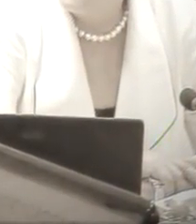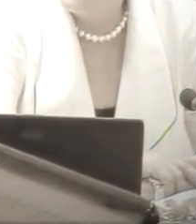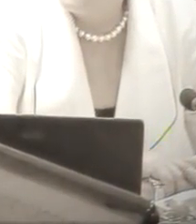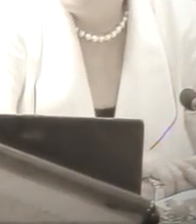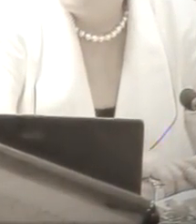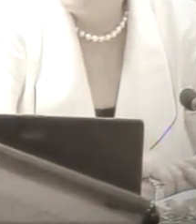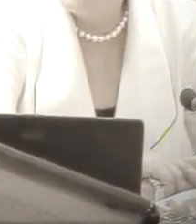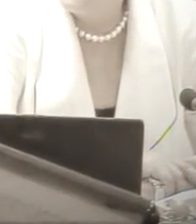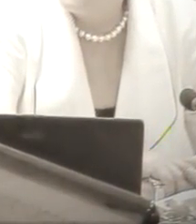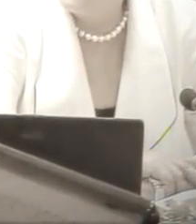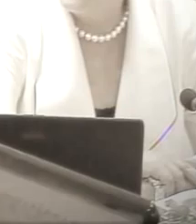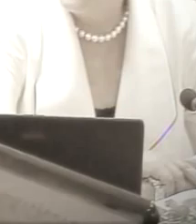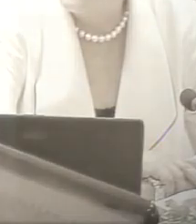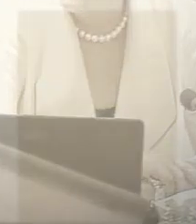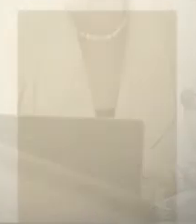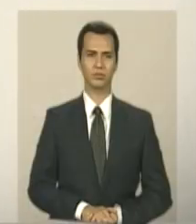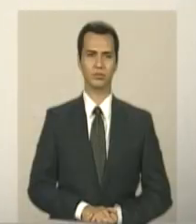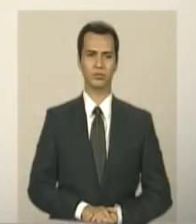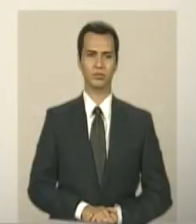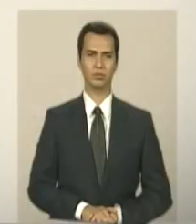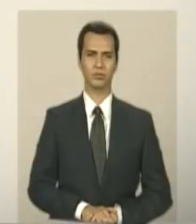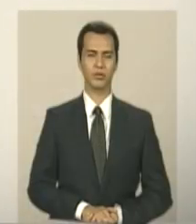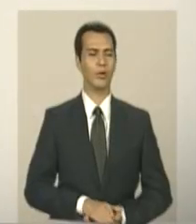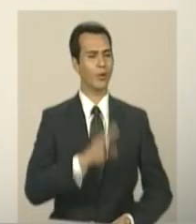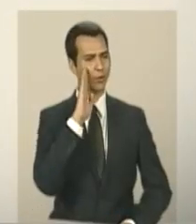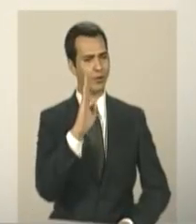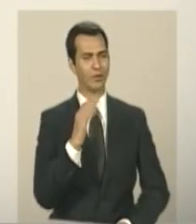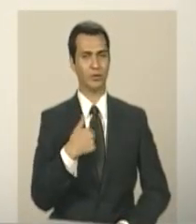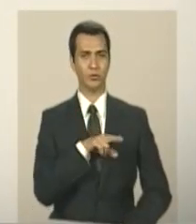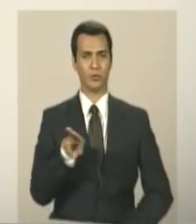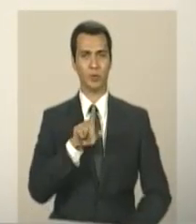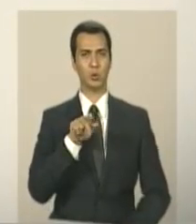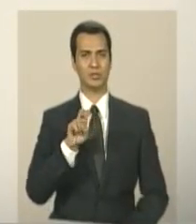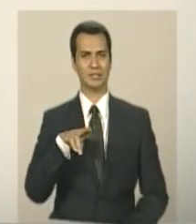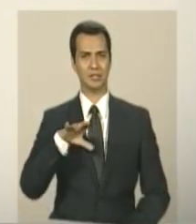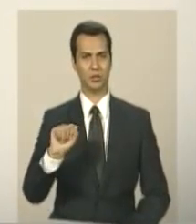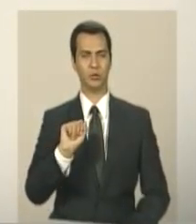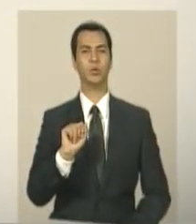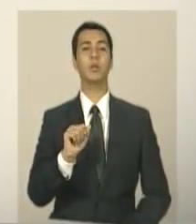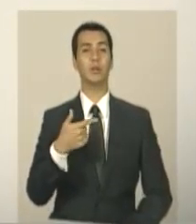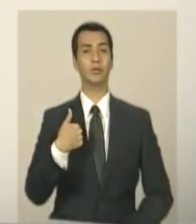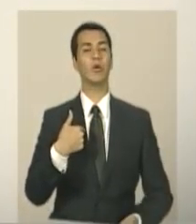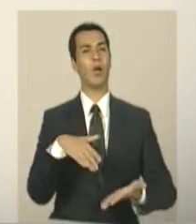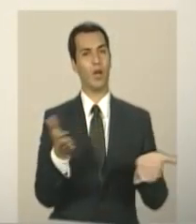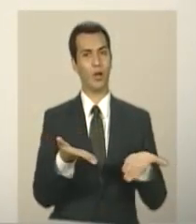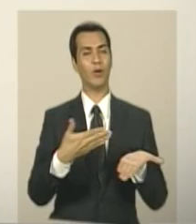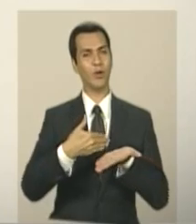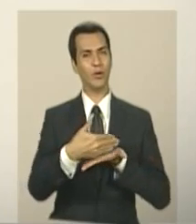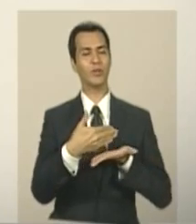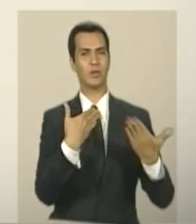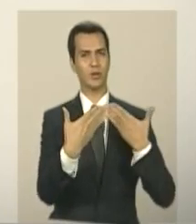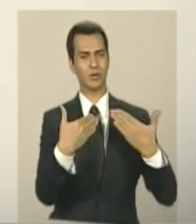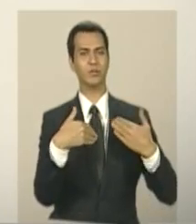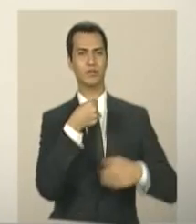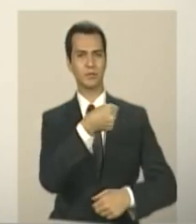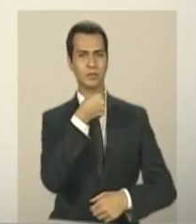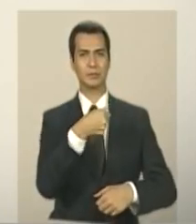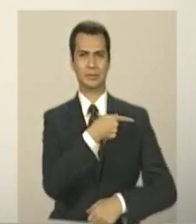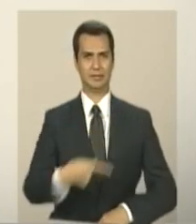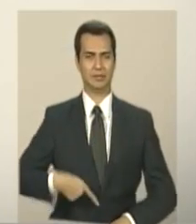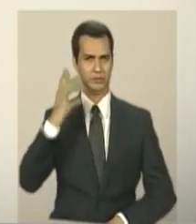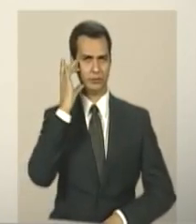café com a Presidenta Olá eu sou o Luciano SAS e estou aqui para mais um café com a presidenta Dilma R presidenta queria